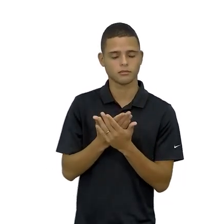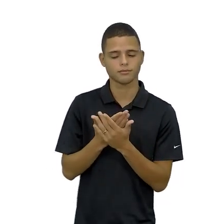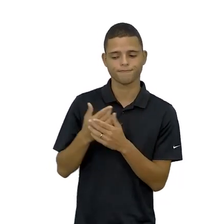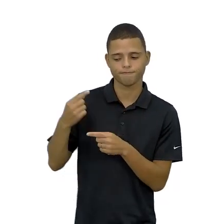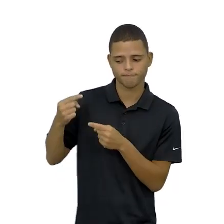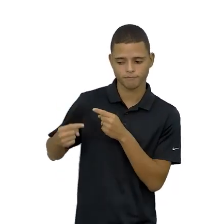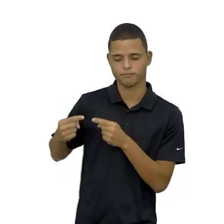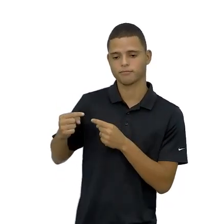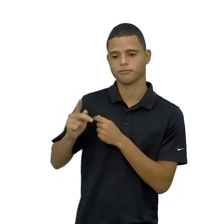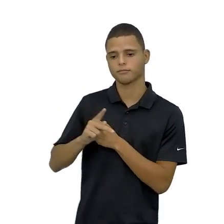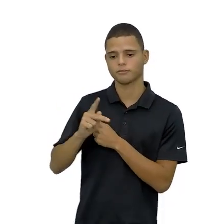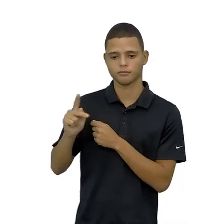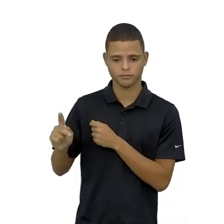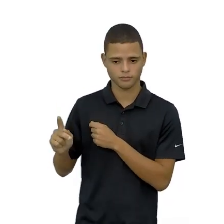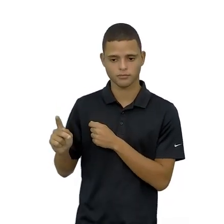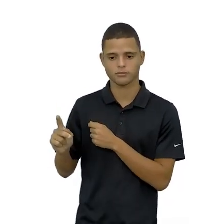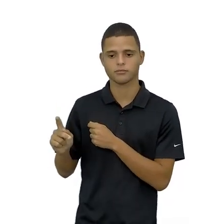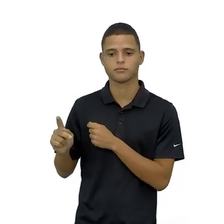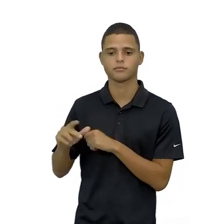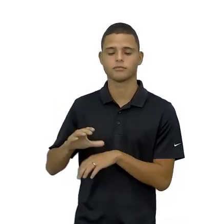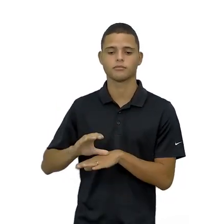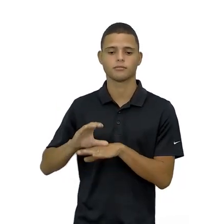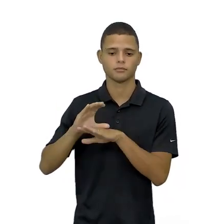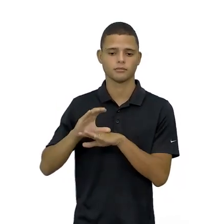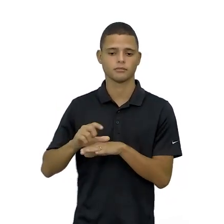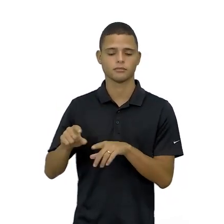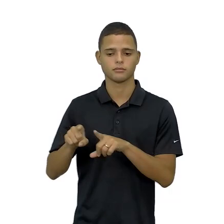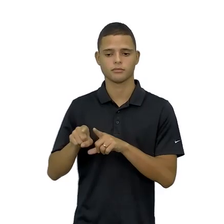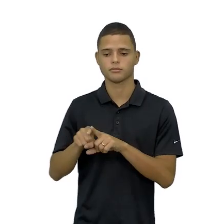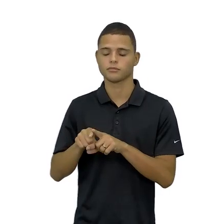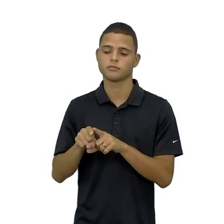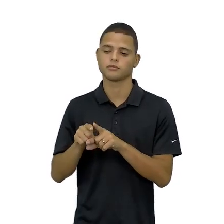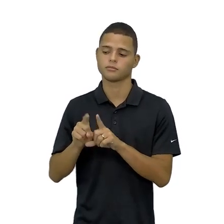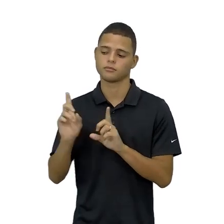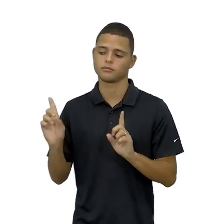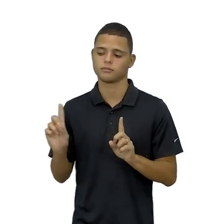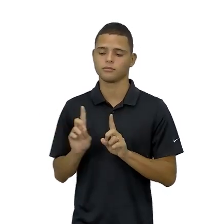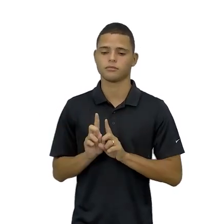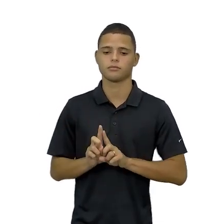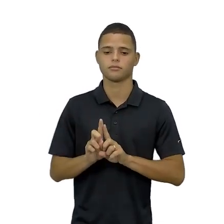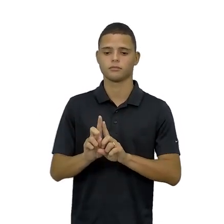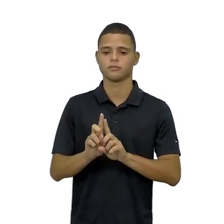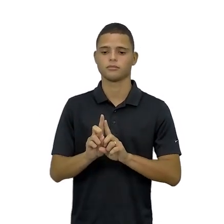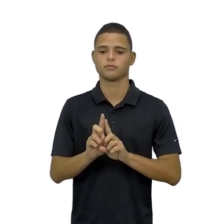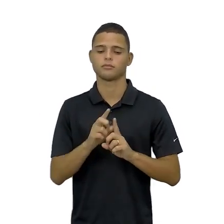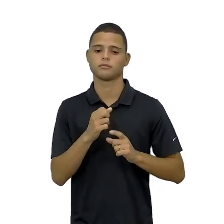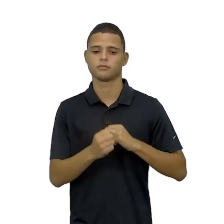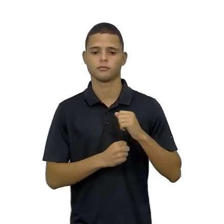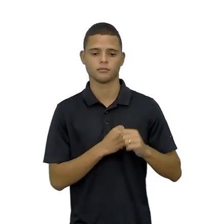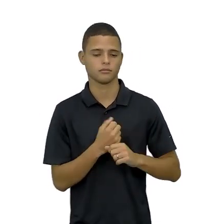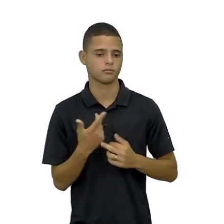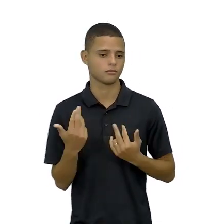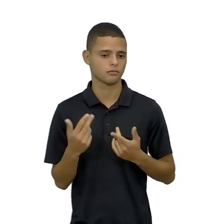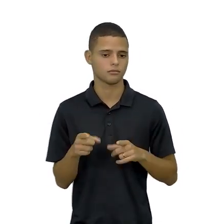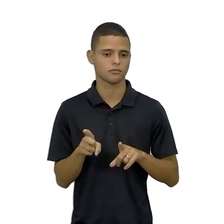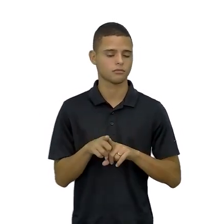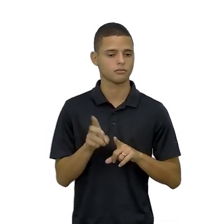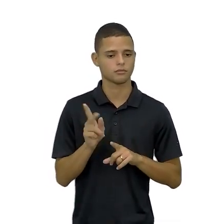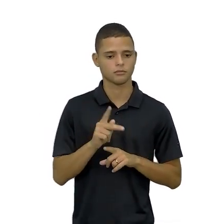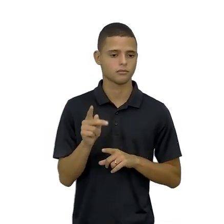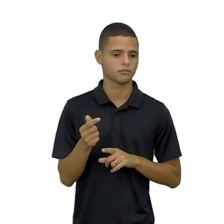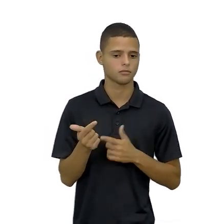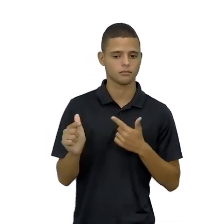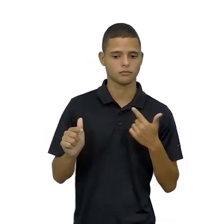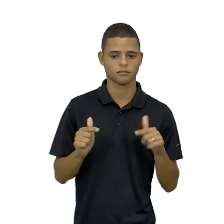nosso professor coordenador, que a gente discute com os pares do mesmo ano e com os professores de outros anos, pensando, né,